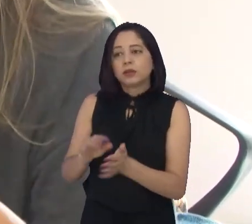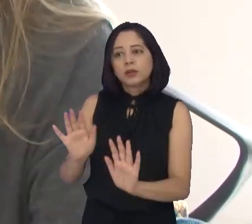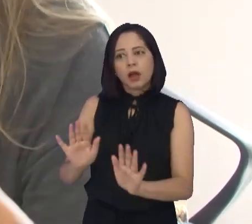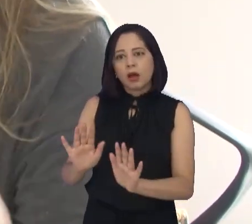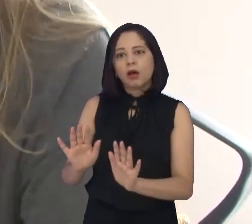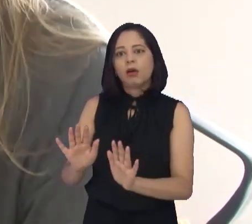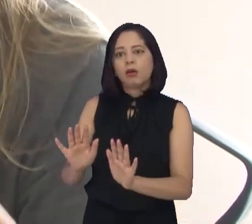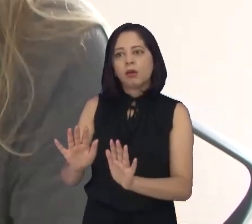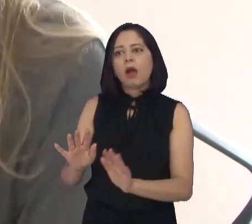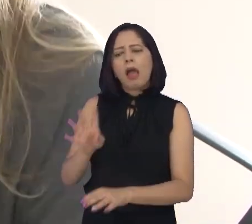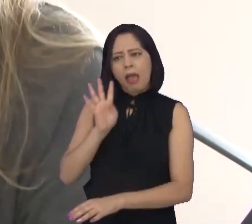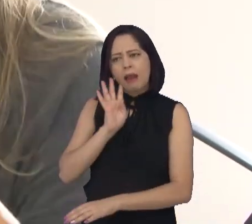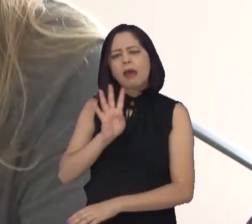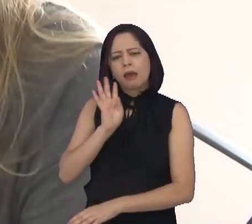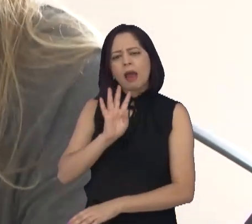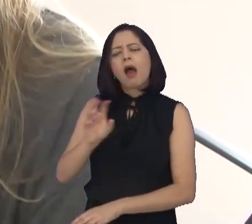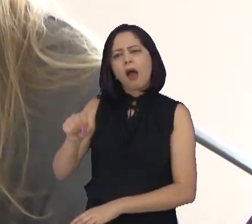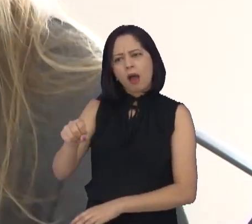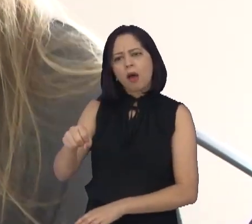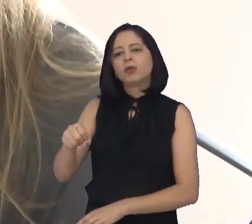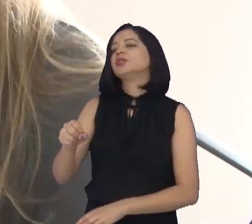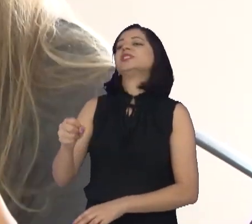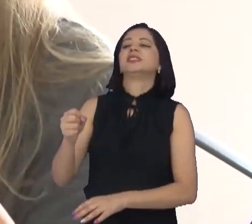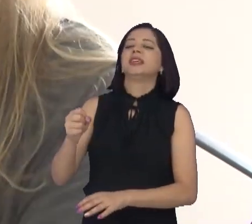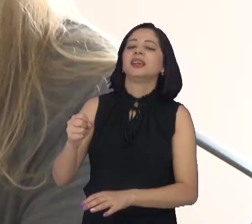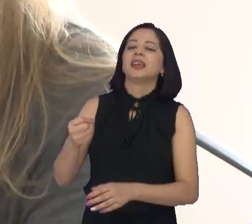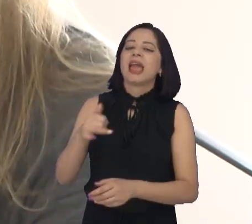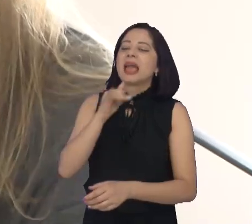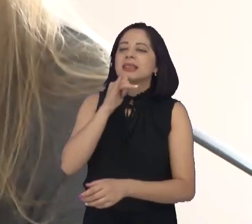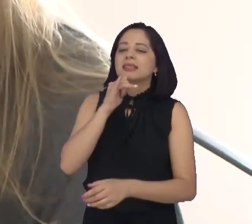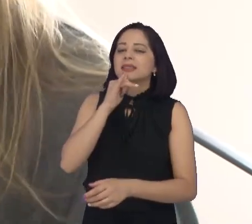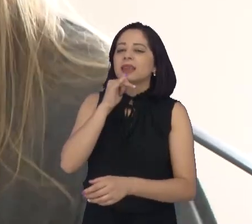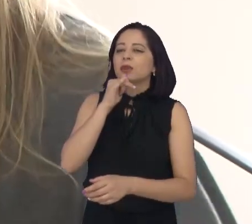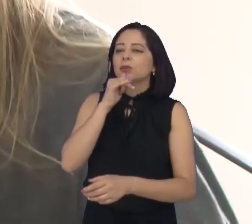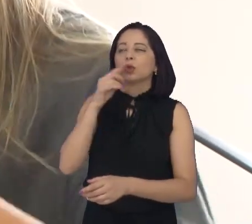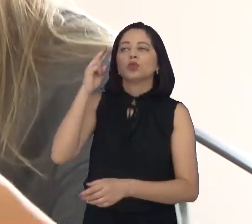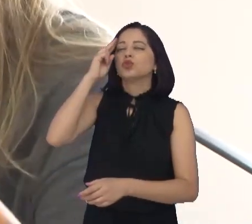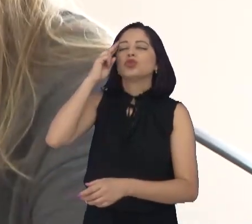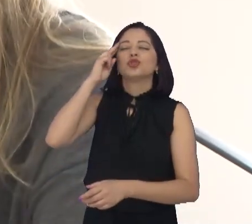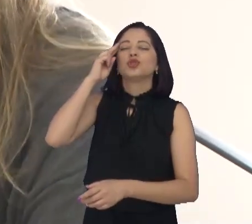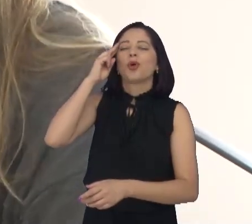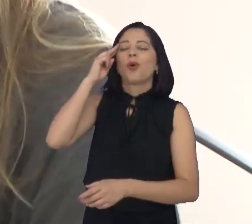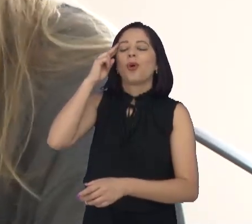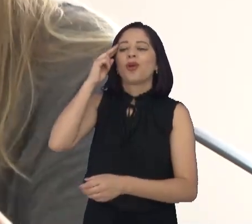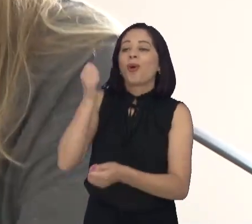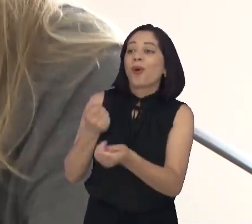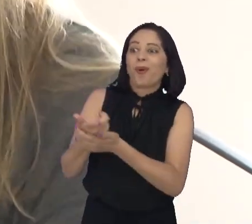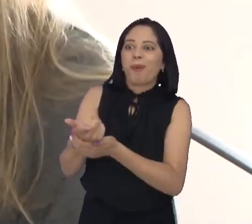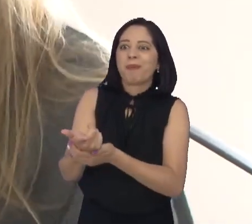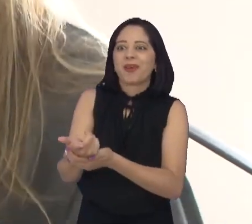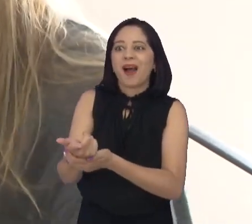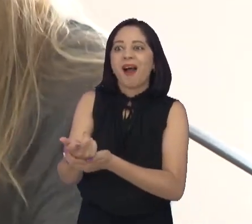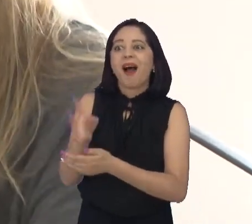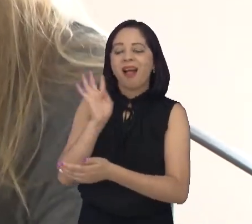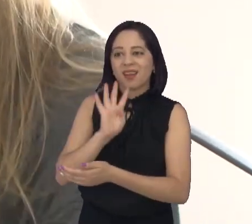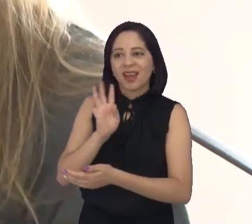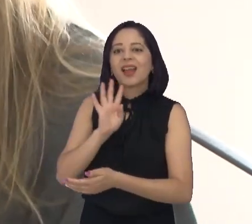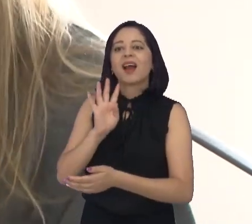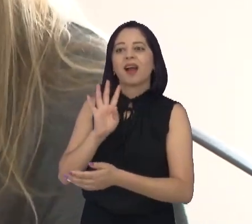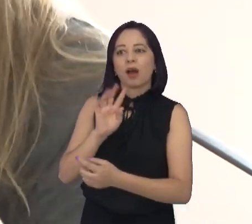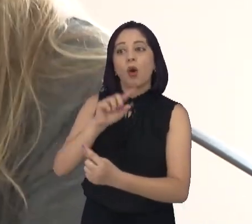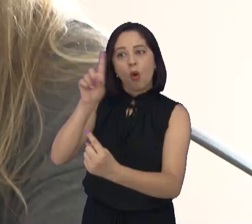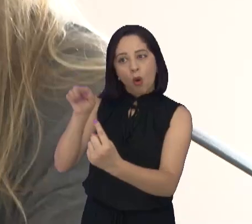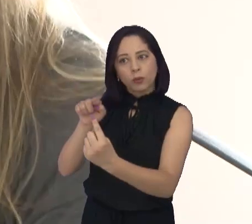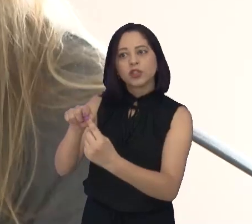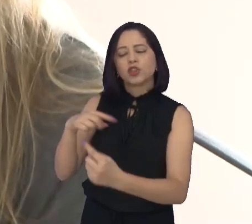sim, é legal, é bacana quando você realiza alguma coisa, quando você consegue comprar algo que você almejava tanto, afinal, a gente